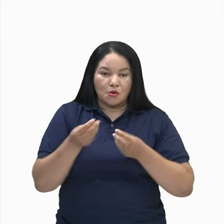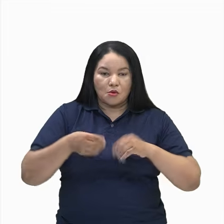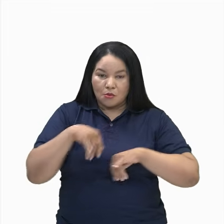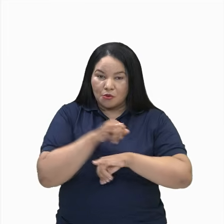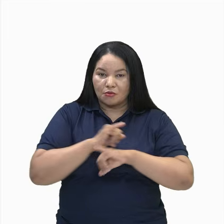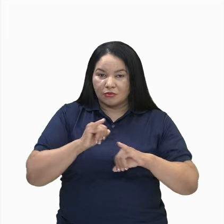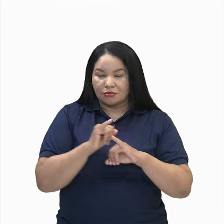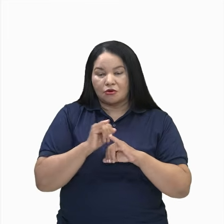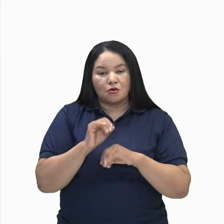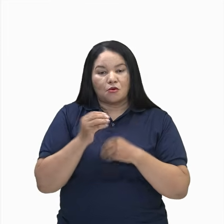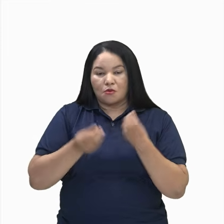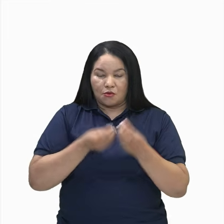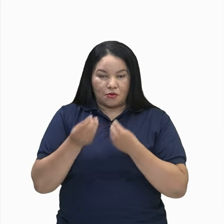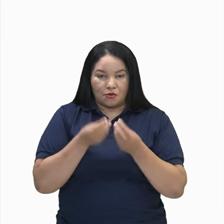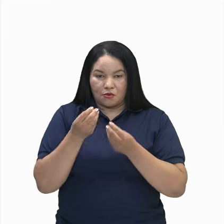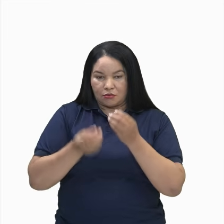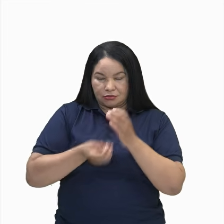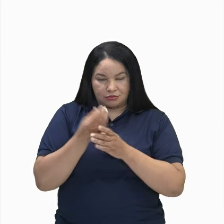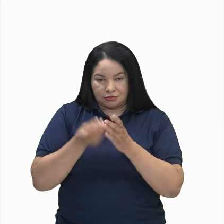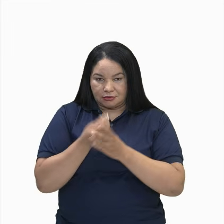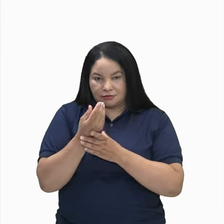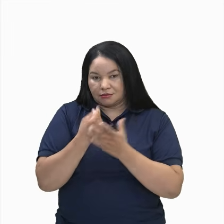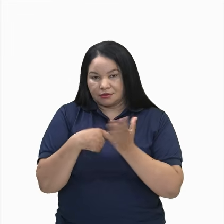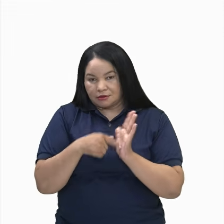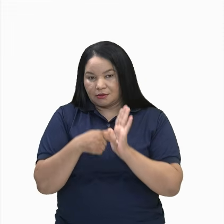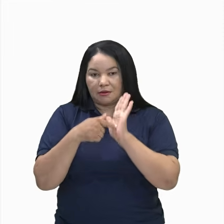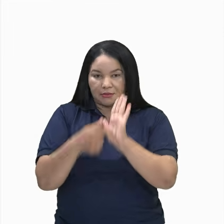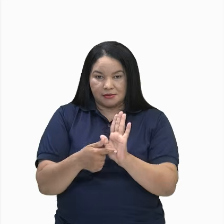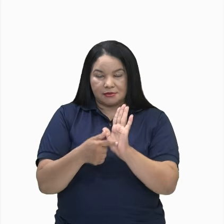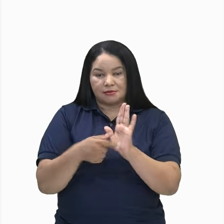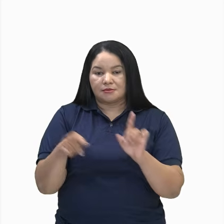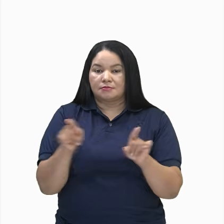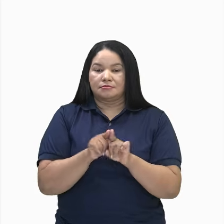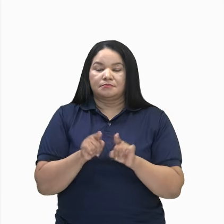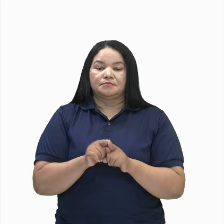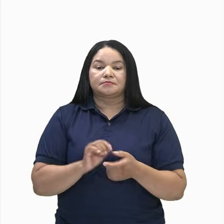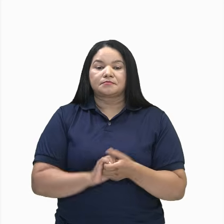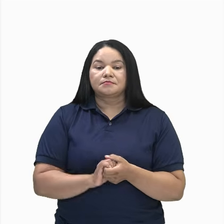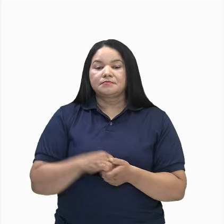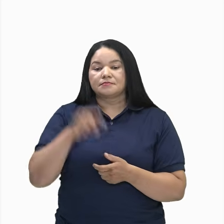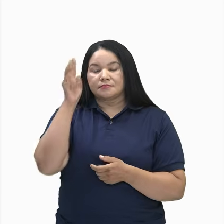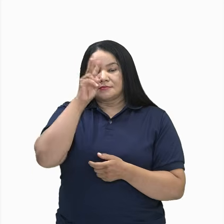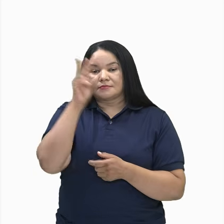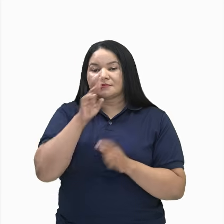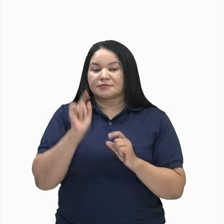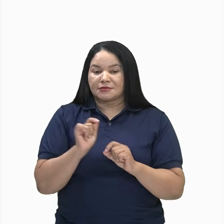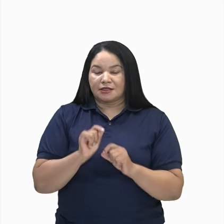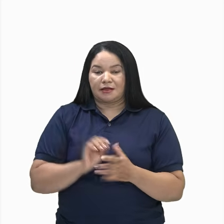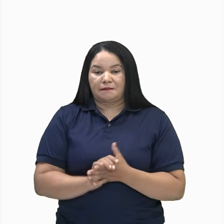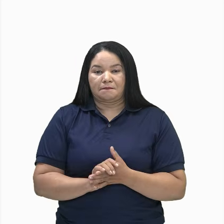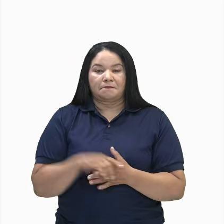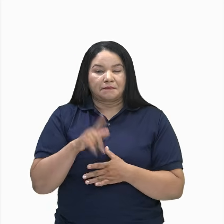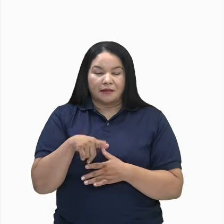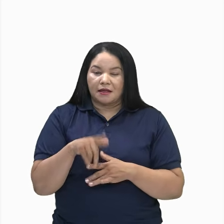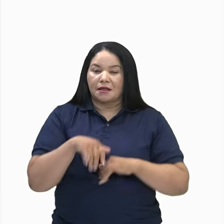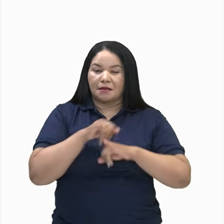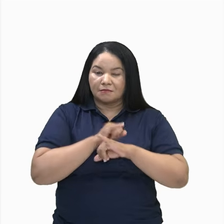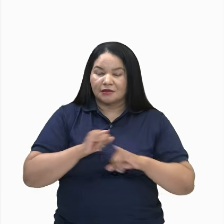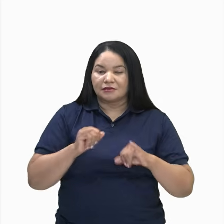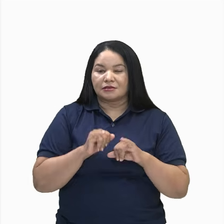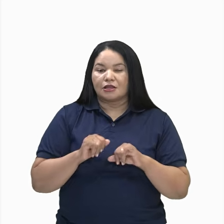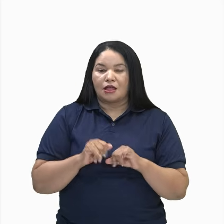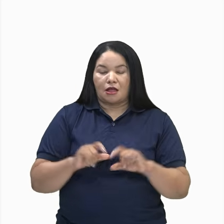como a reportagem deve ser apresentada. Porque lembram-se que a manchete é aquilo que fica